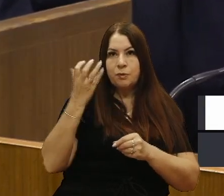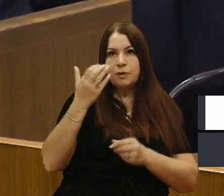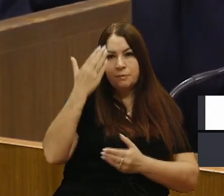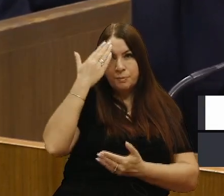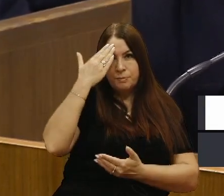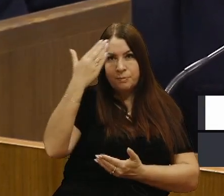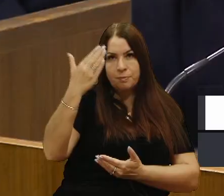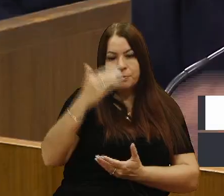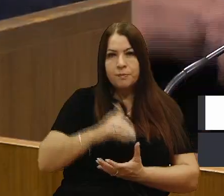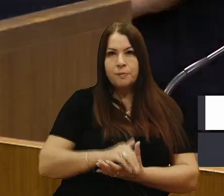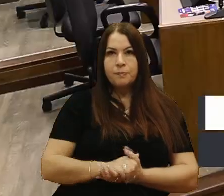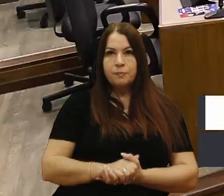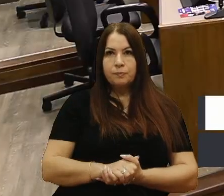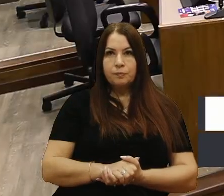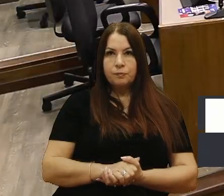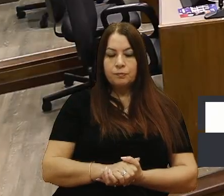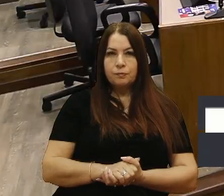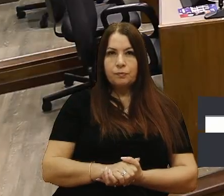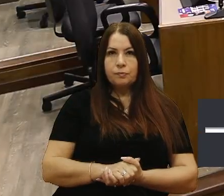Muito obrigada.